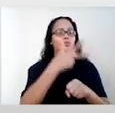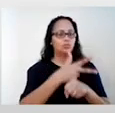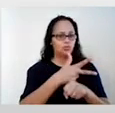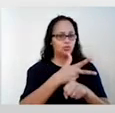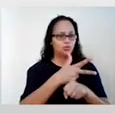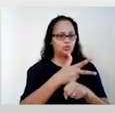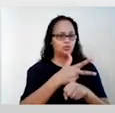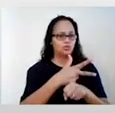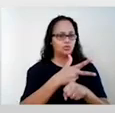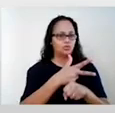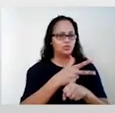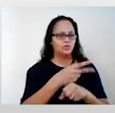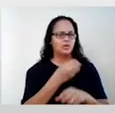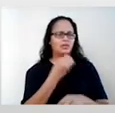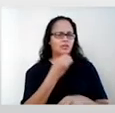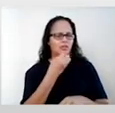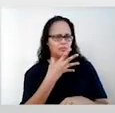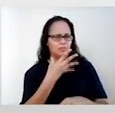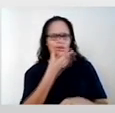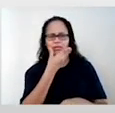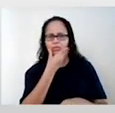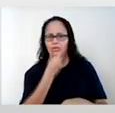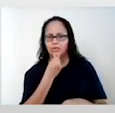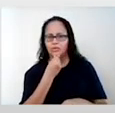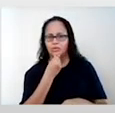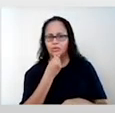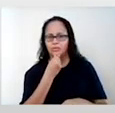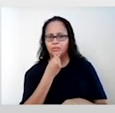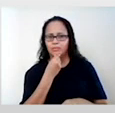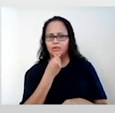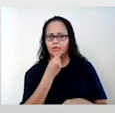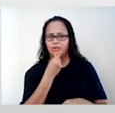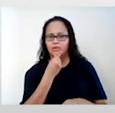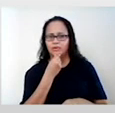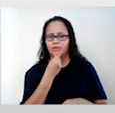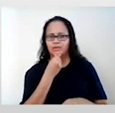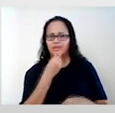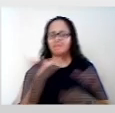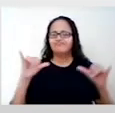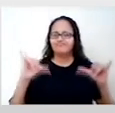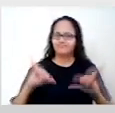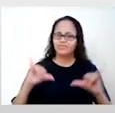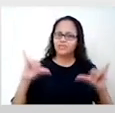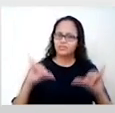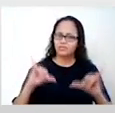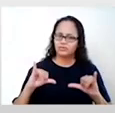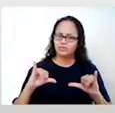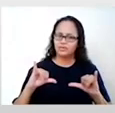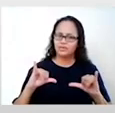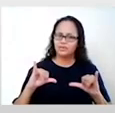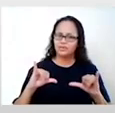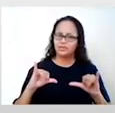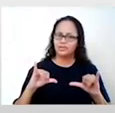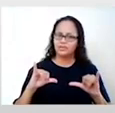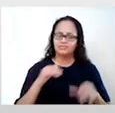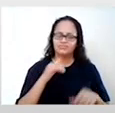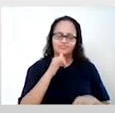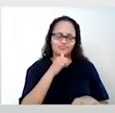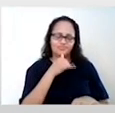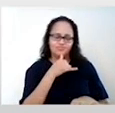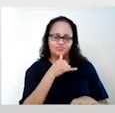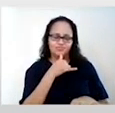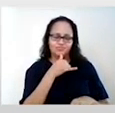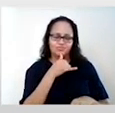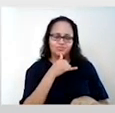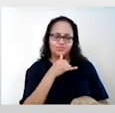acham que ele está bem? Né? A gente parece que é um idoso que está sofrendo, né? Que não está